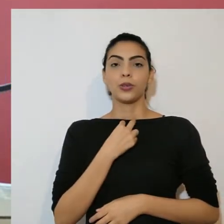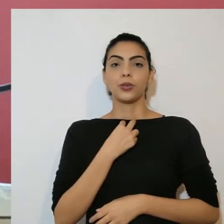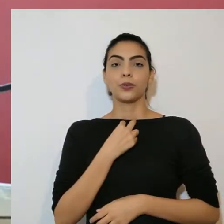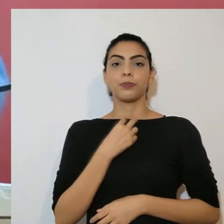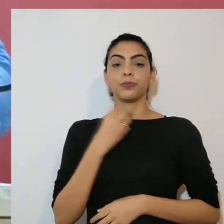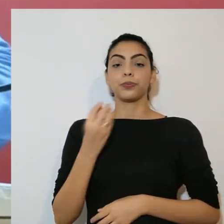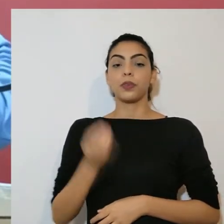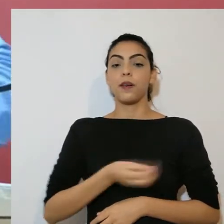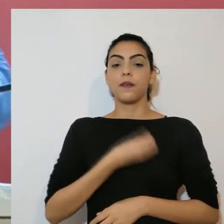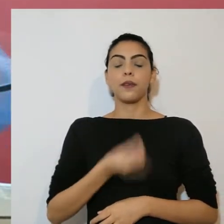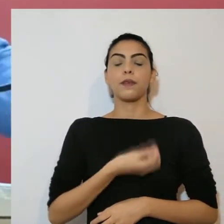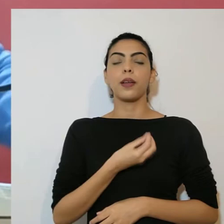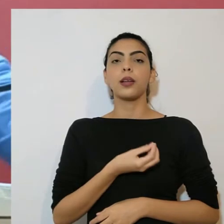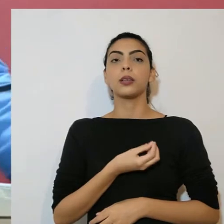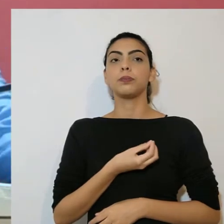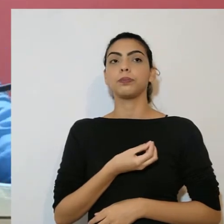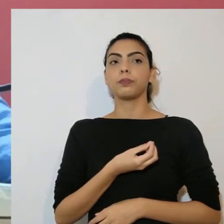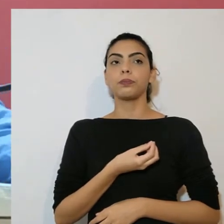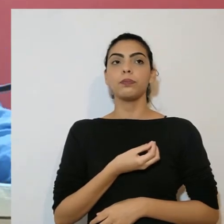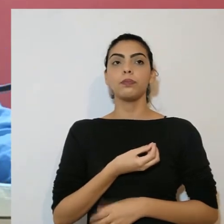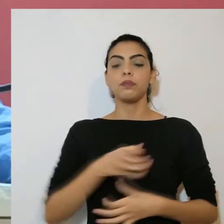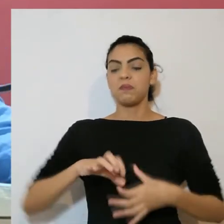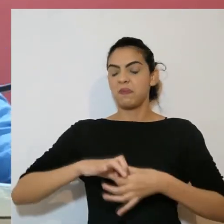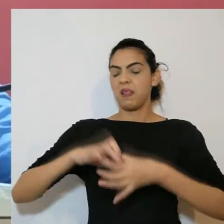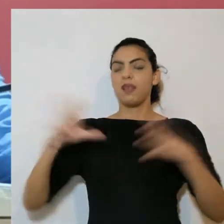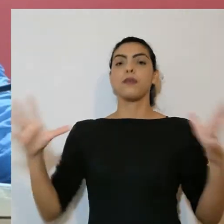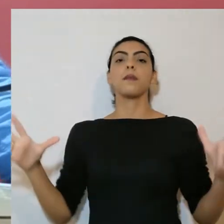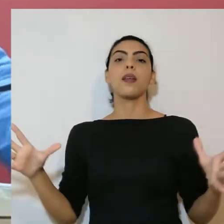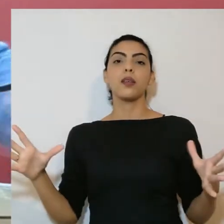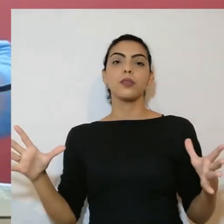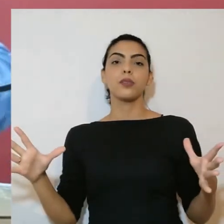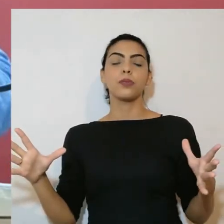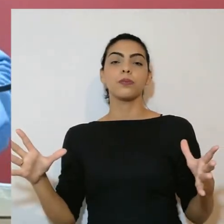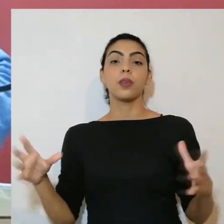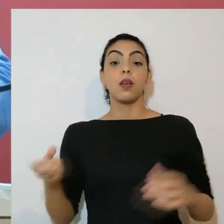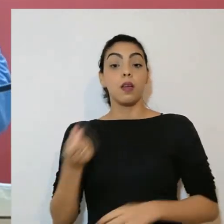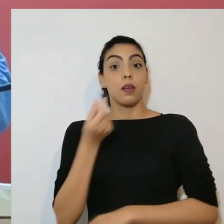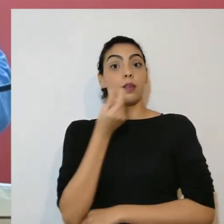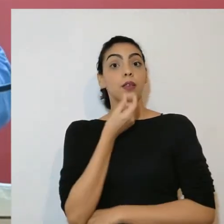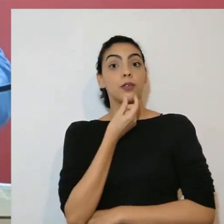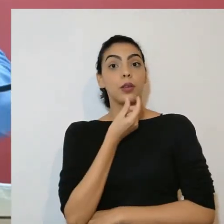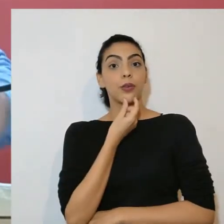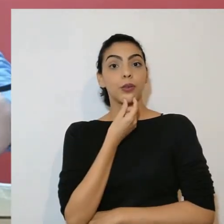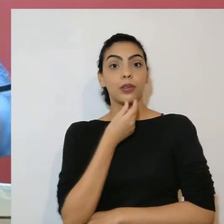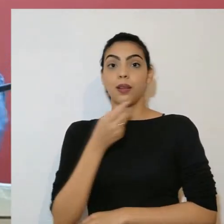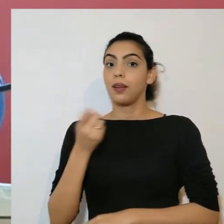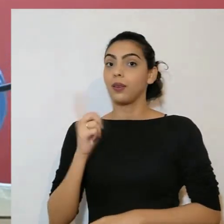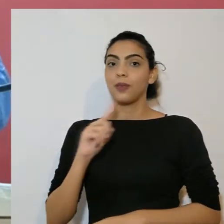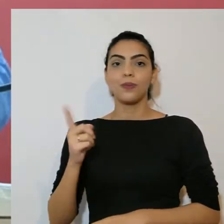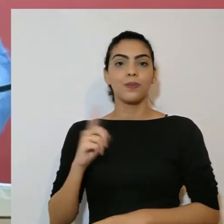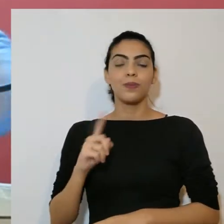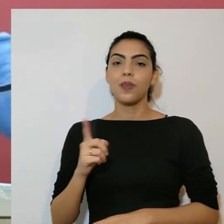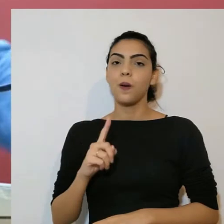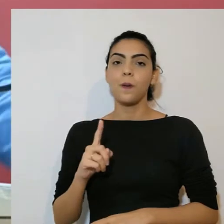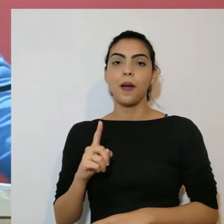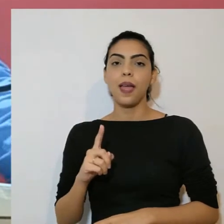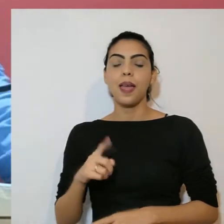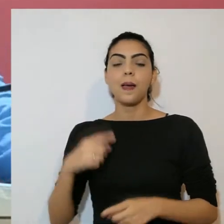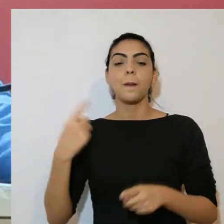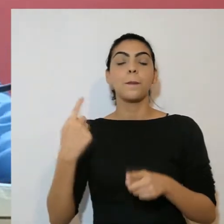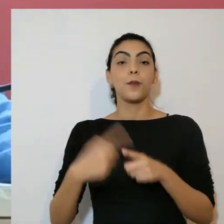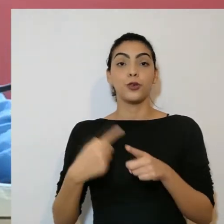viver uma vida dissoluta. Se eu sou solteiro, não é motivo para eu sair